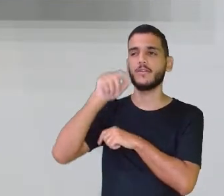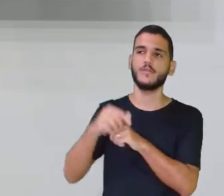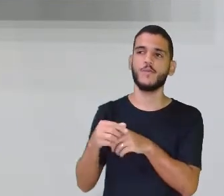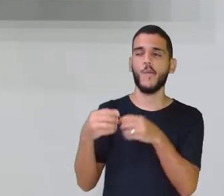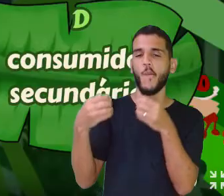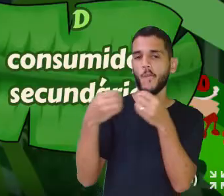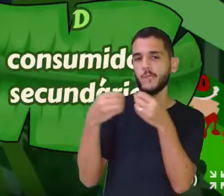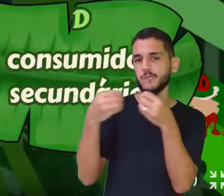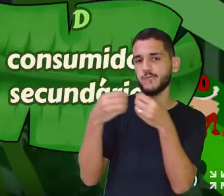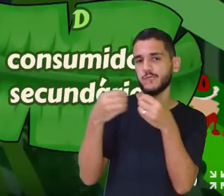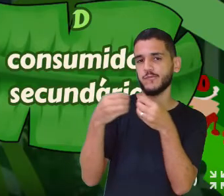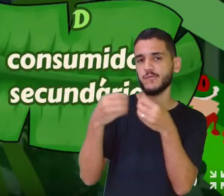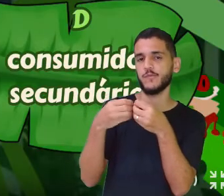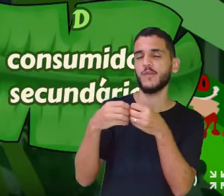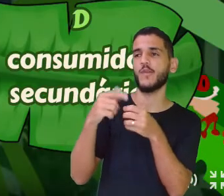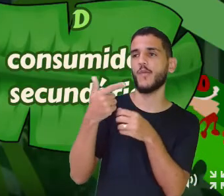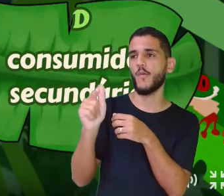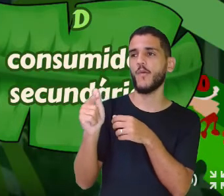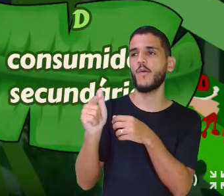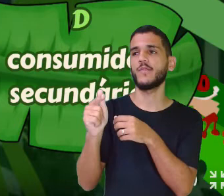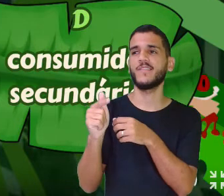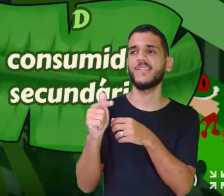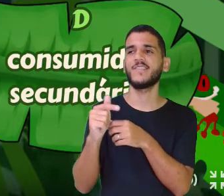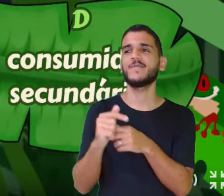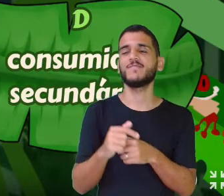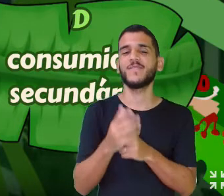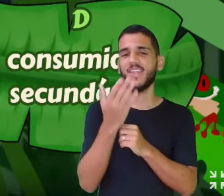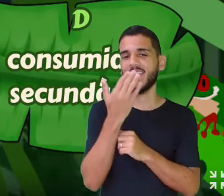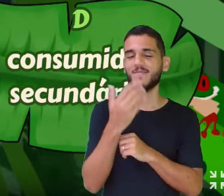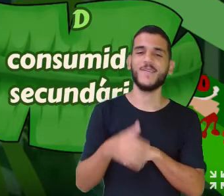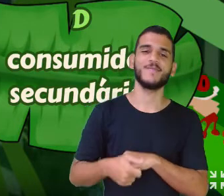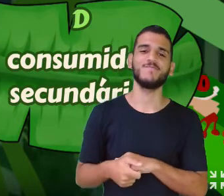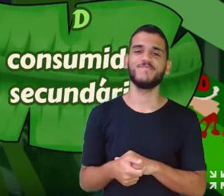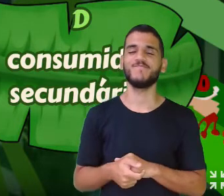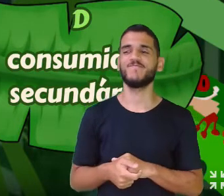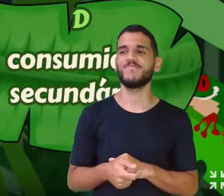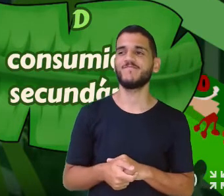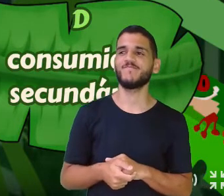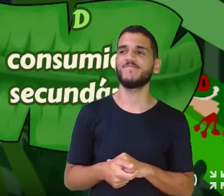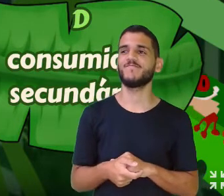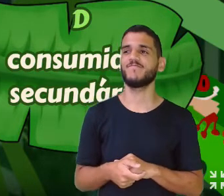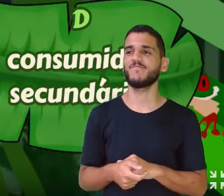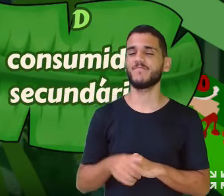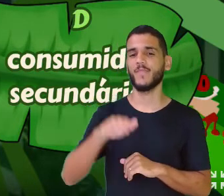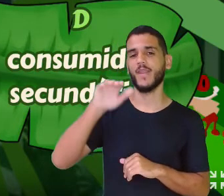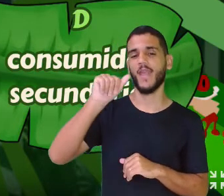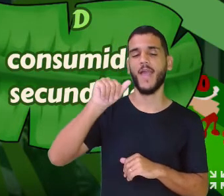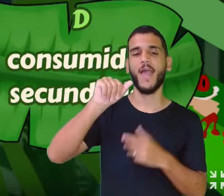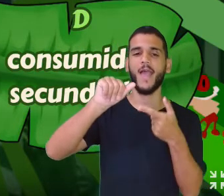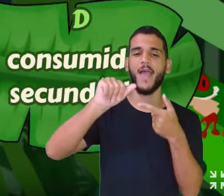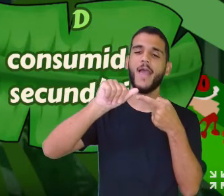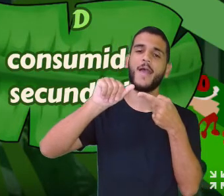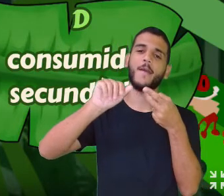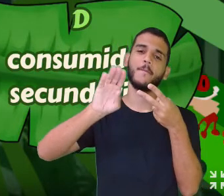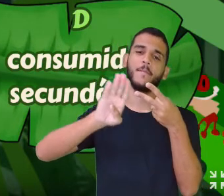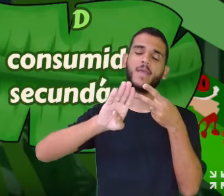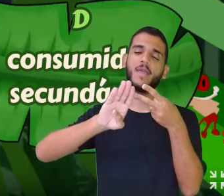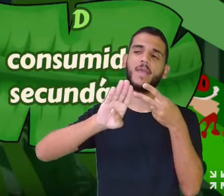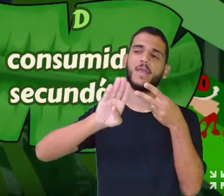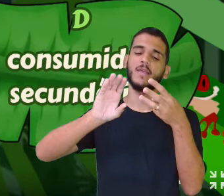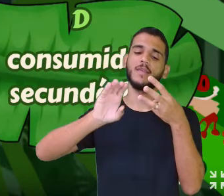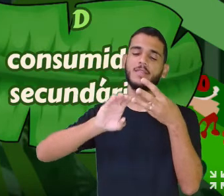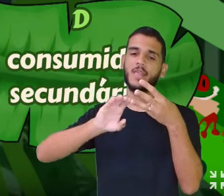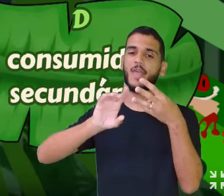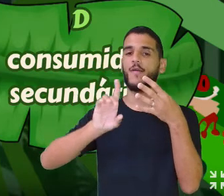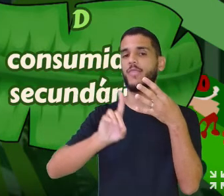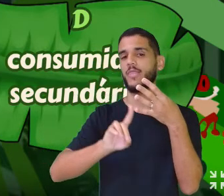desse esquilinho aqui. Porque isso aqui é um esquilo, isso aqui não é um rato não, tá? Então, letra A, letra B, letra C